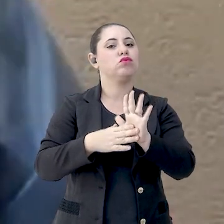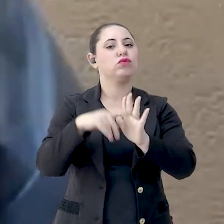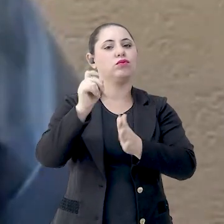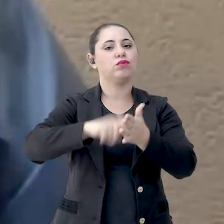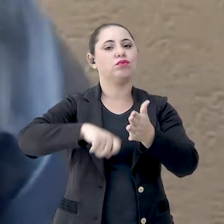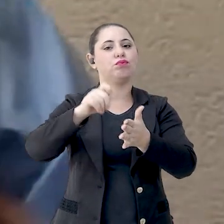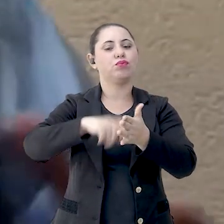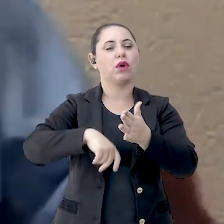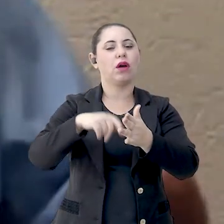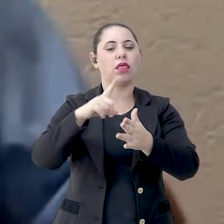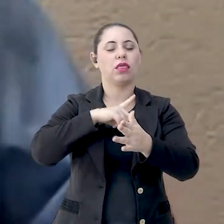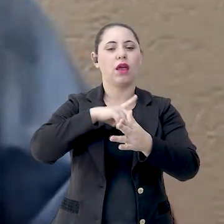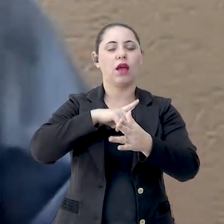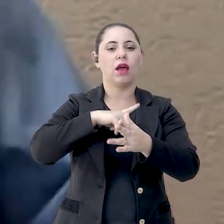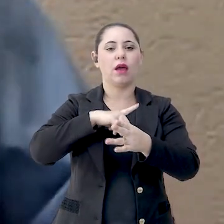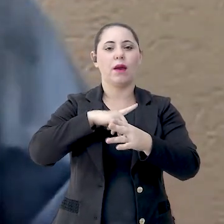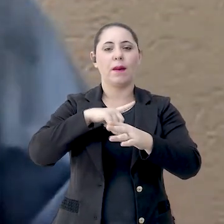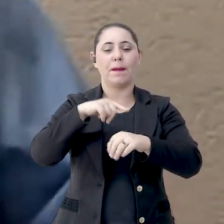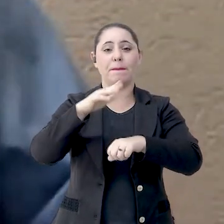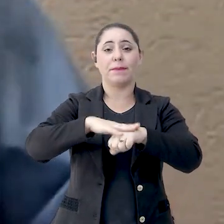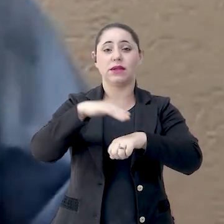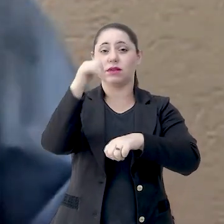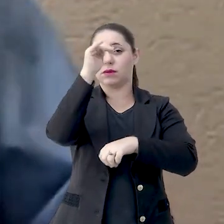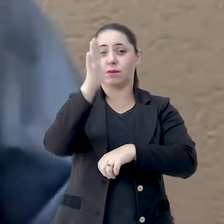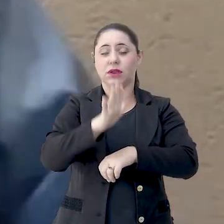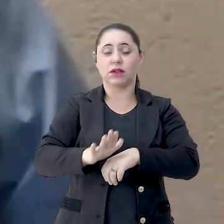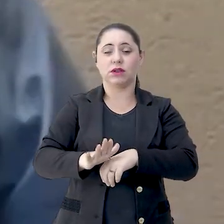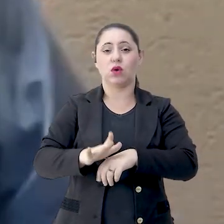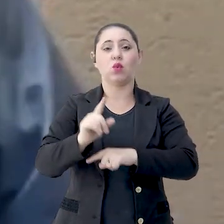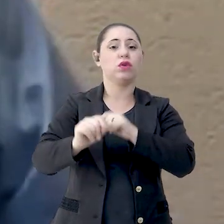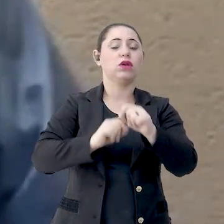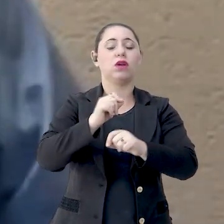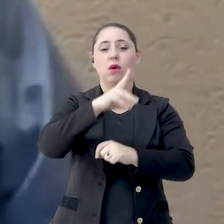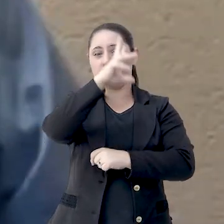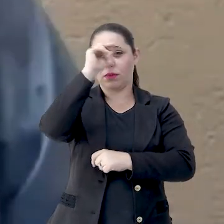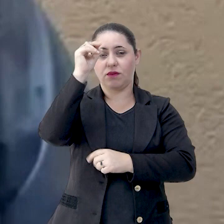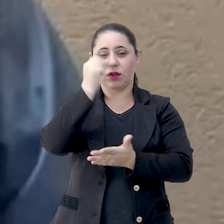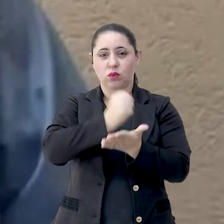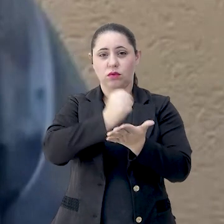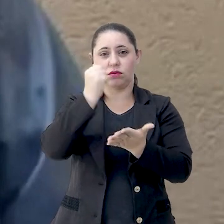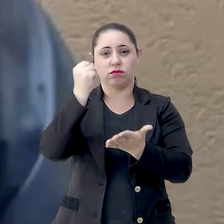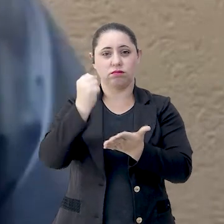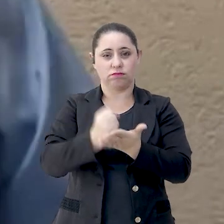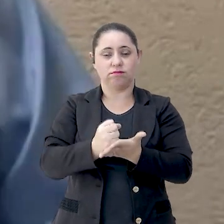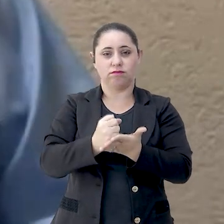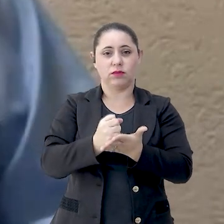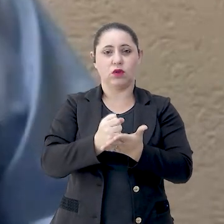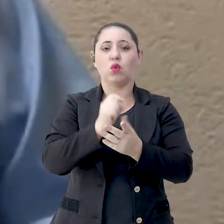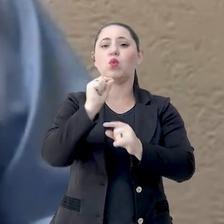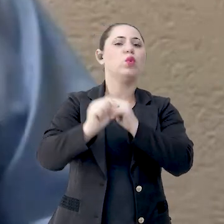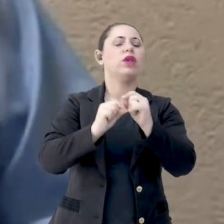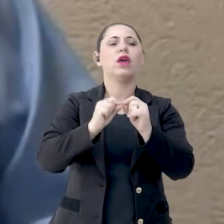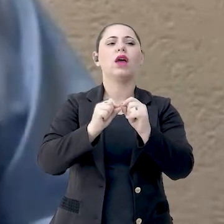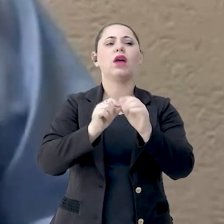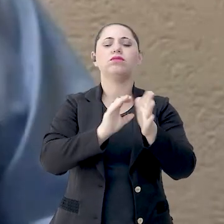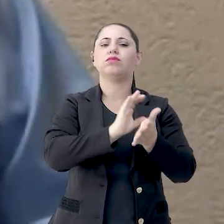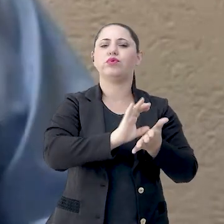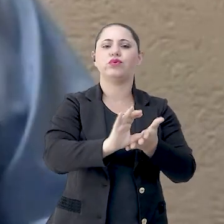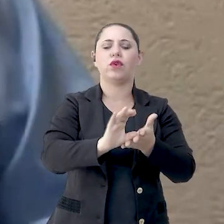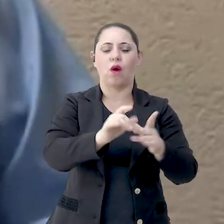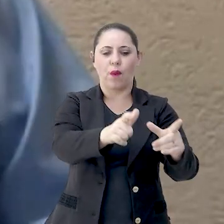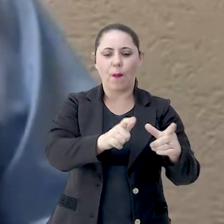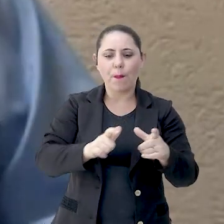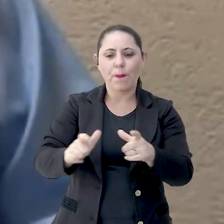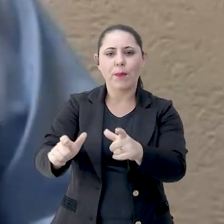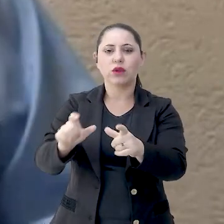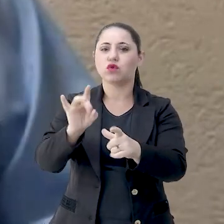propostas voluntárias, né? A plataforma Mais Brasil ela vai abrir propostas onde o prefeito vai lá e cadastra investimento que ele quer fazer em